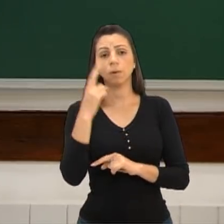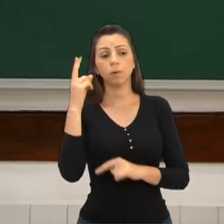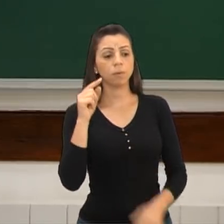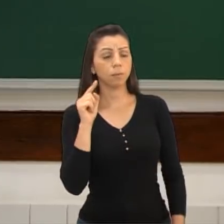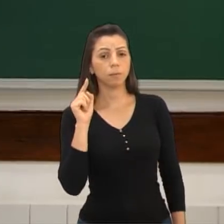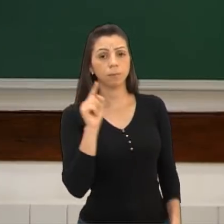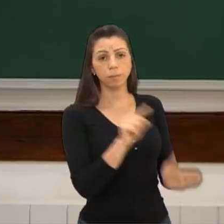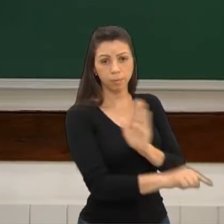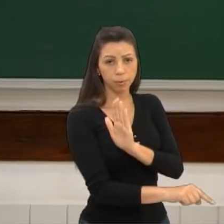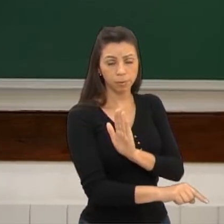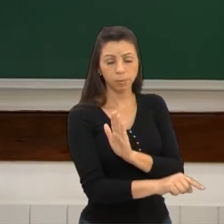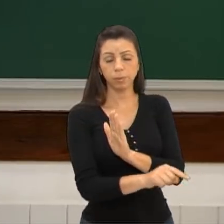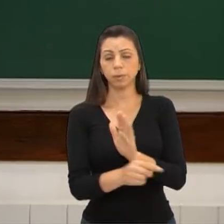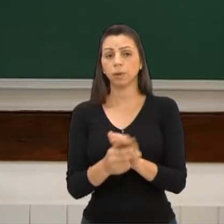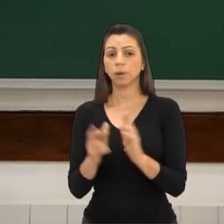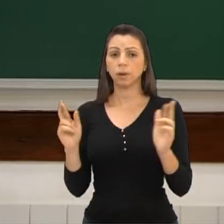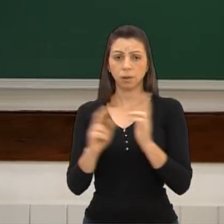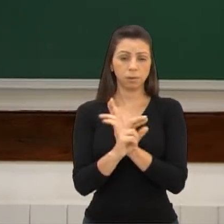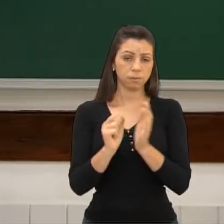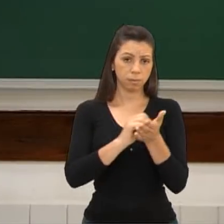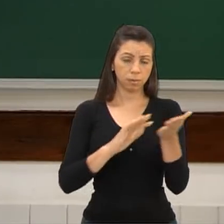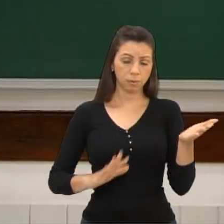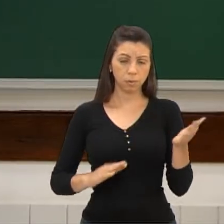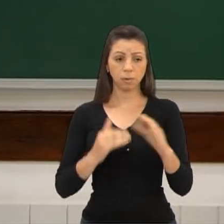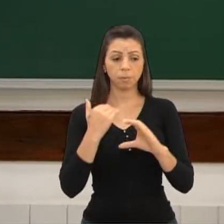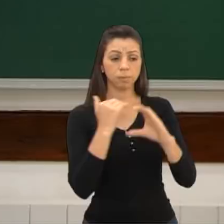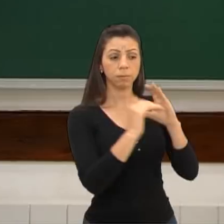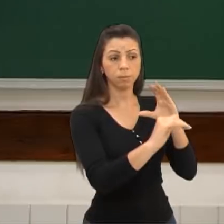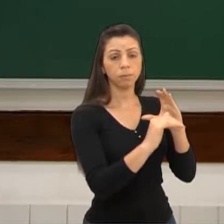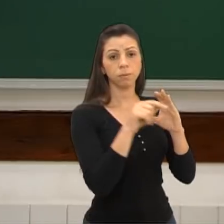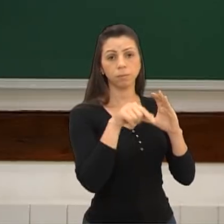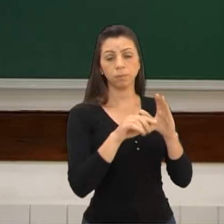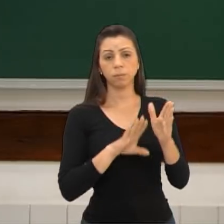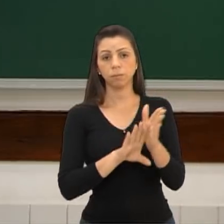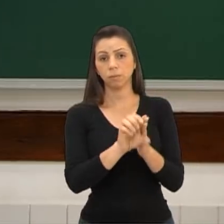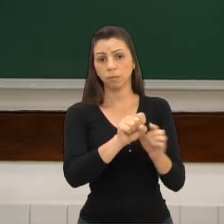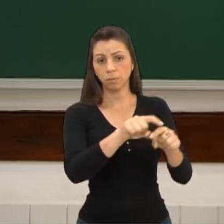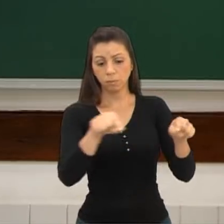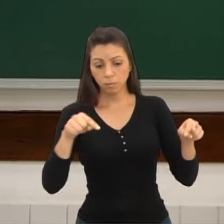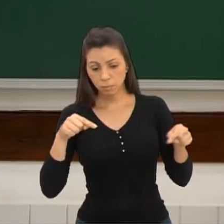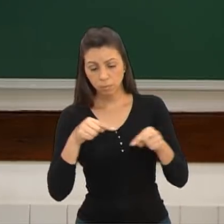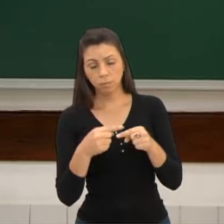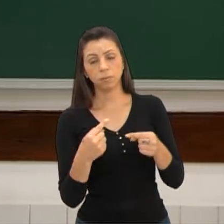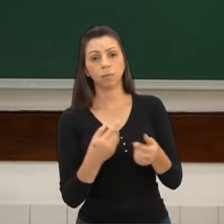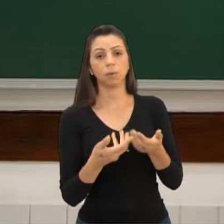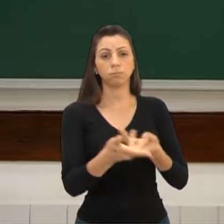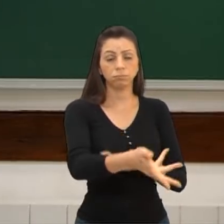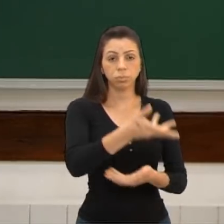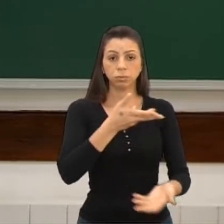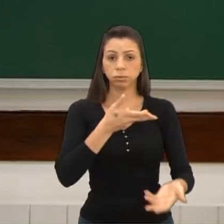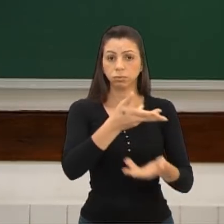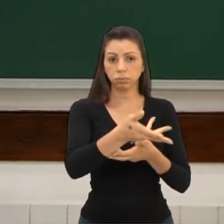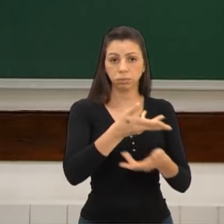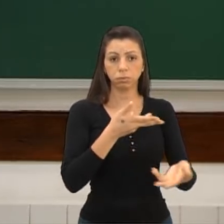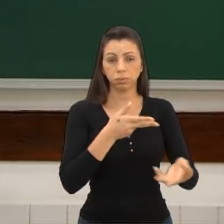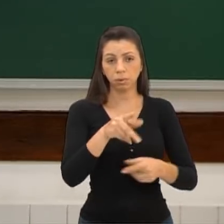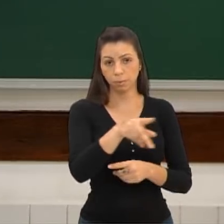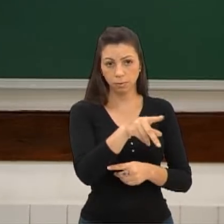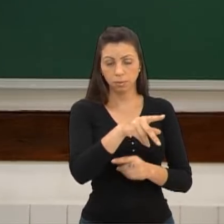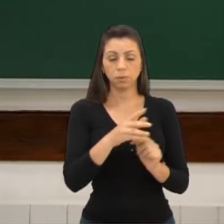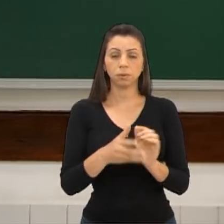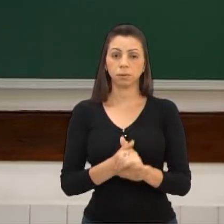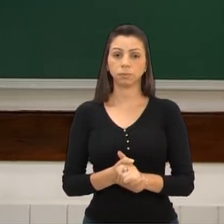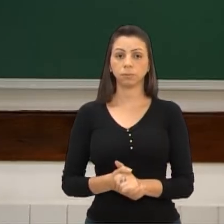com relação à atividade, mande mensagem no Classroom para que seu professor possa interagir com vocês. Vamos retornar para a aula de